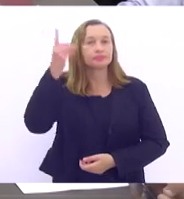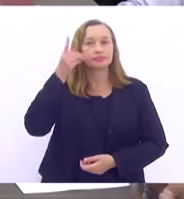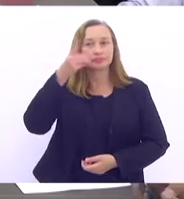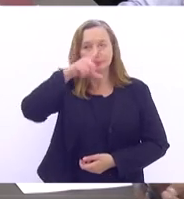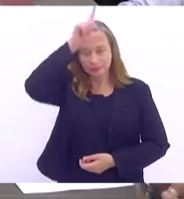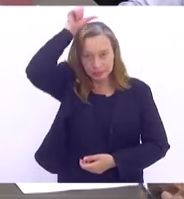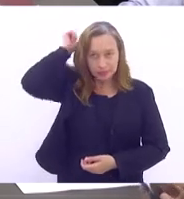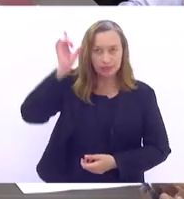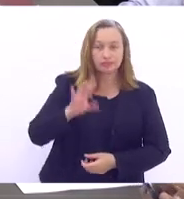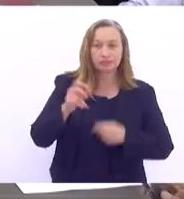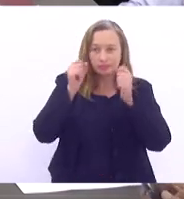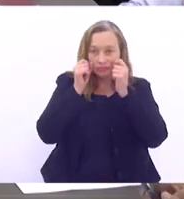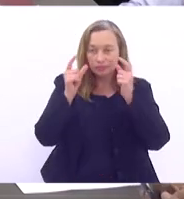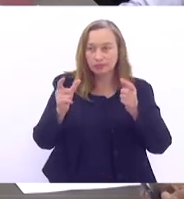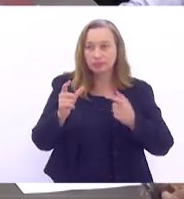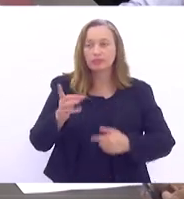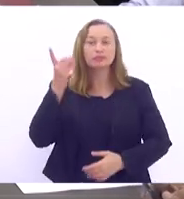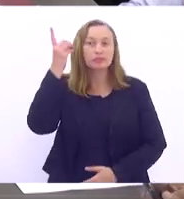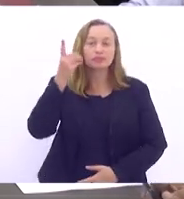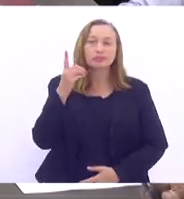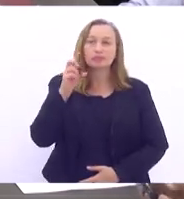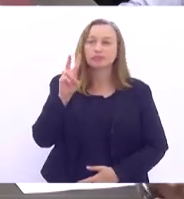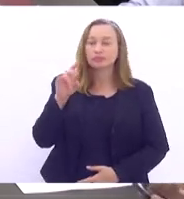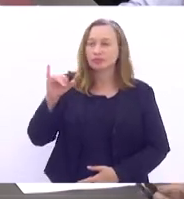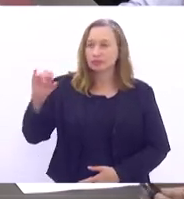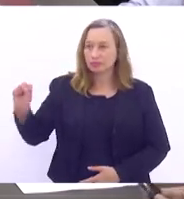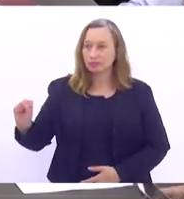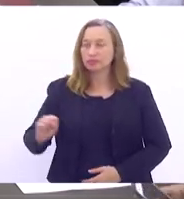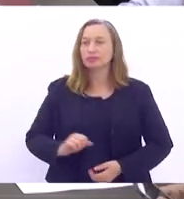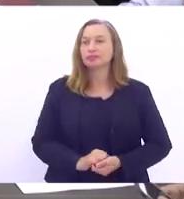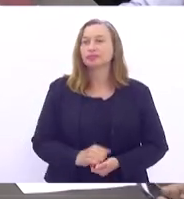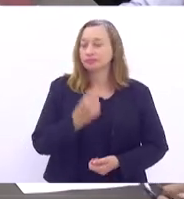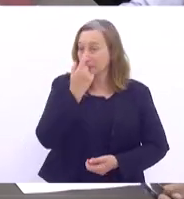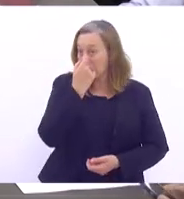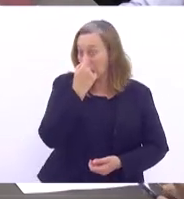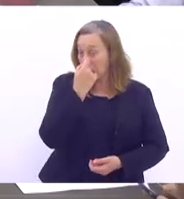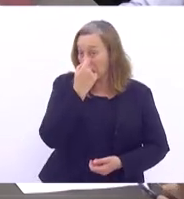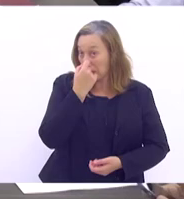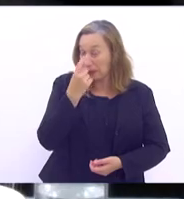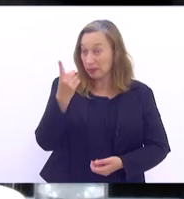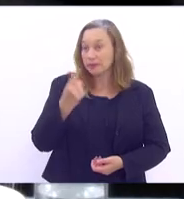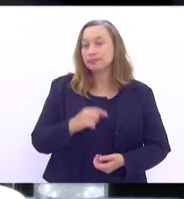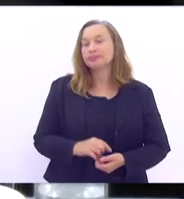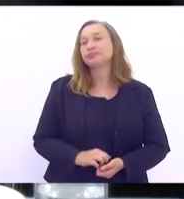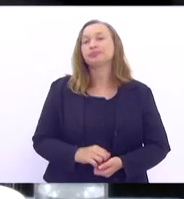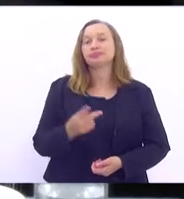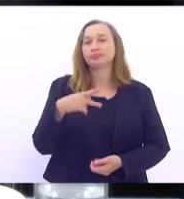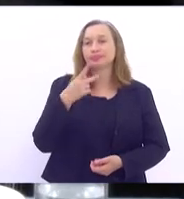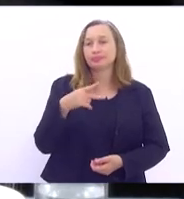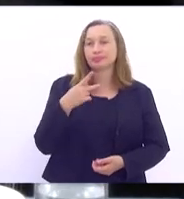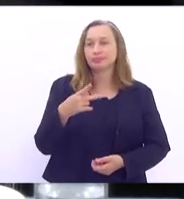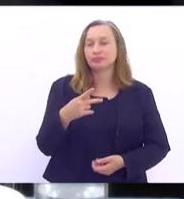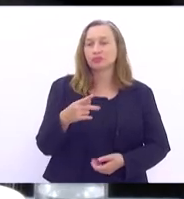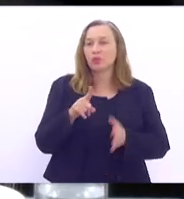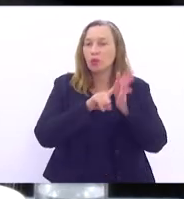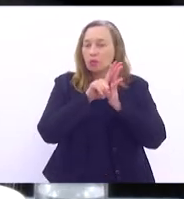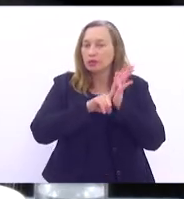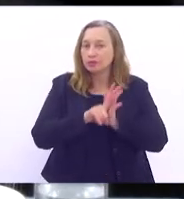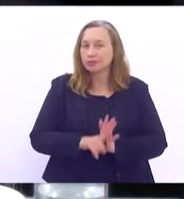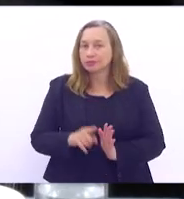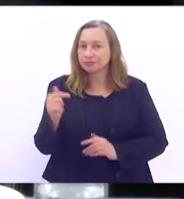para alertar o deputado Vinícius Cozzolino, que enquanto ele fazia a sua locução, a gente fez uma pesquisa